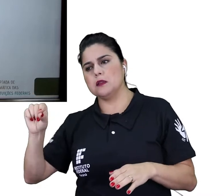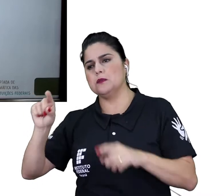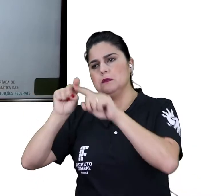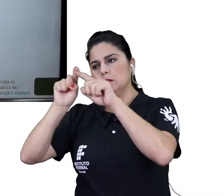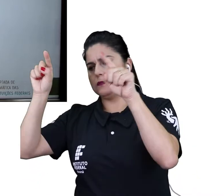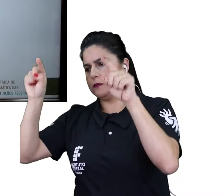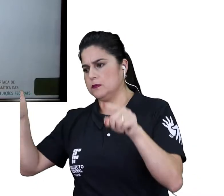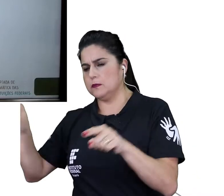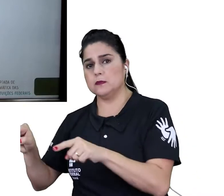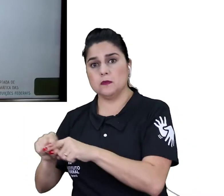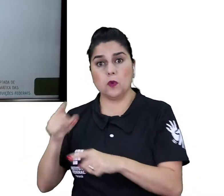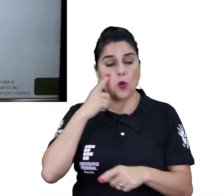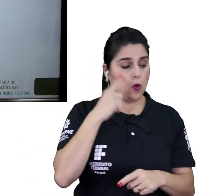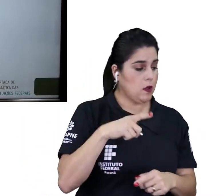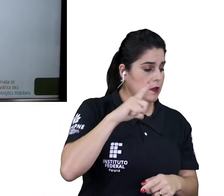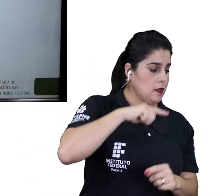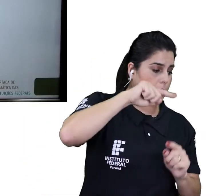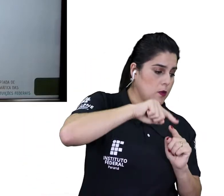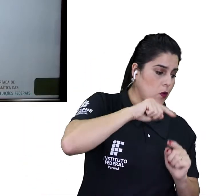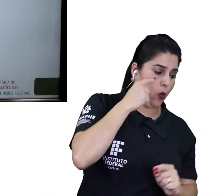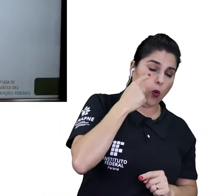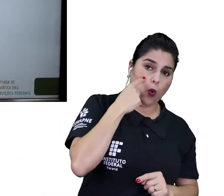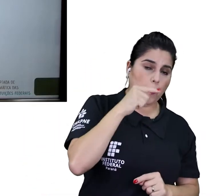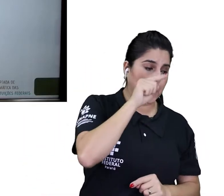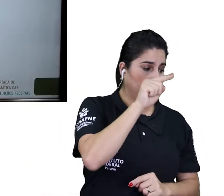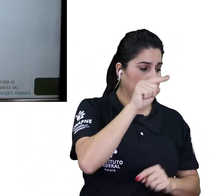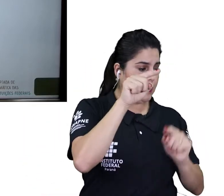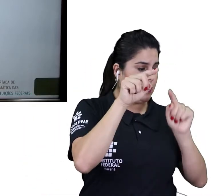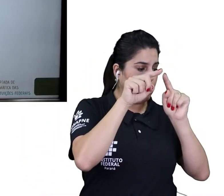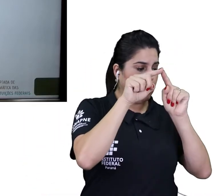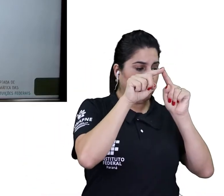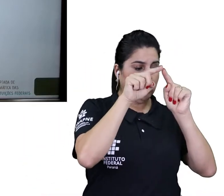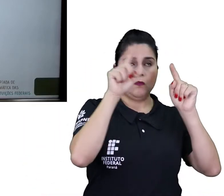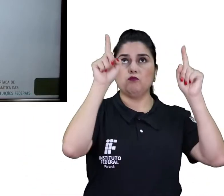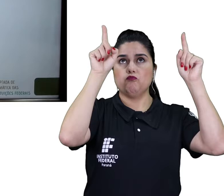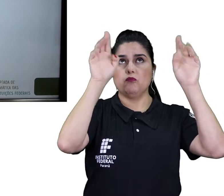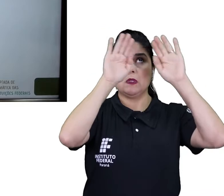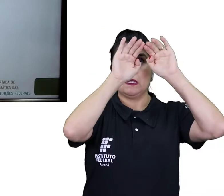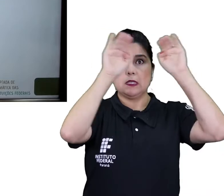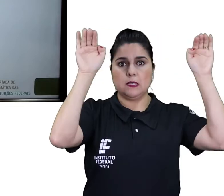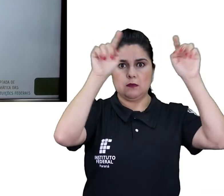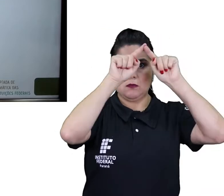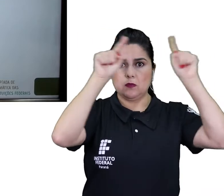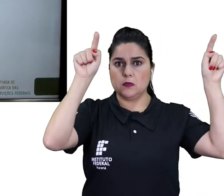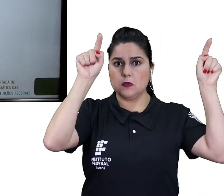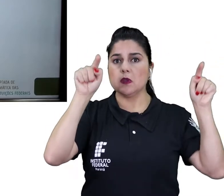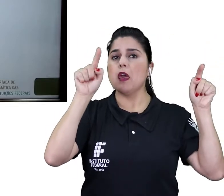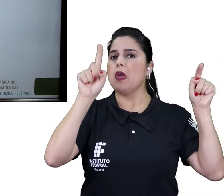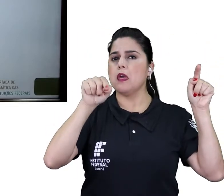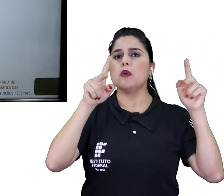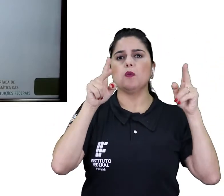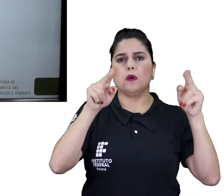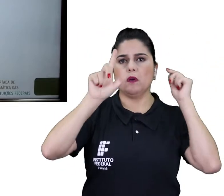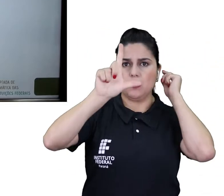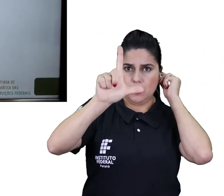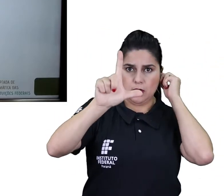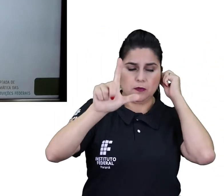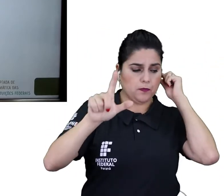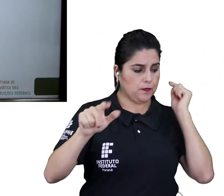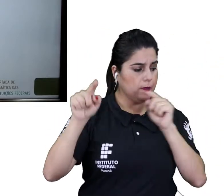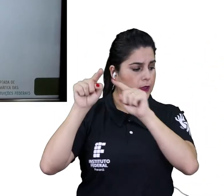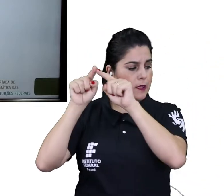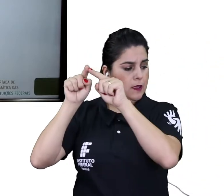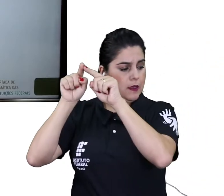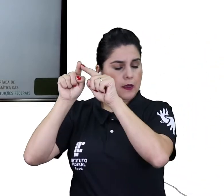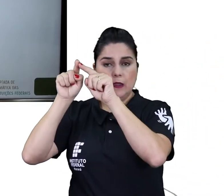gente tem que este lado vale L. E aí vamos pegar também do hexágono o